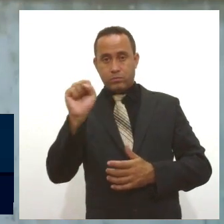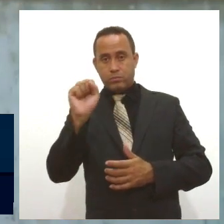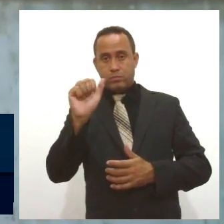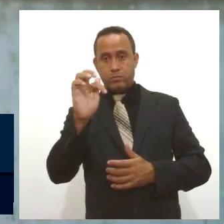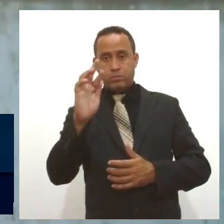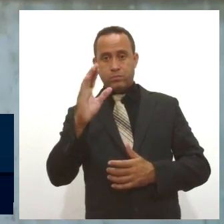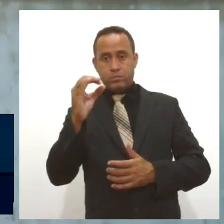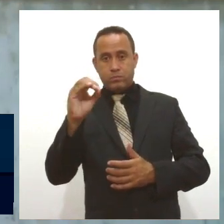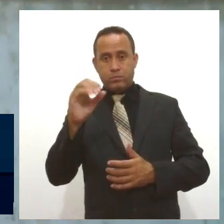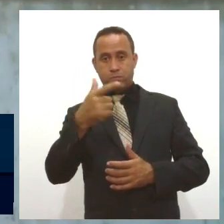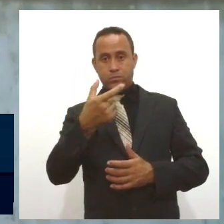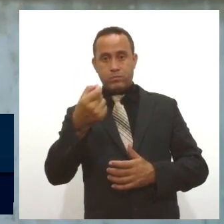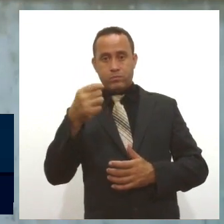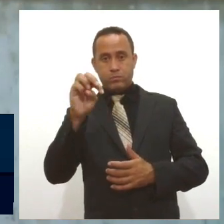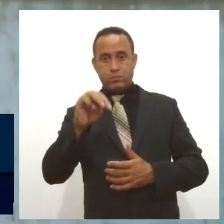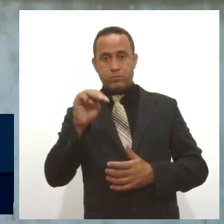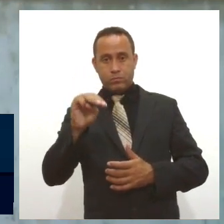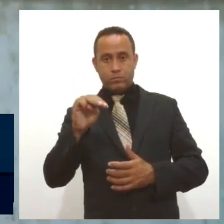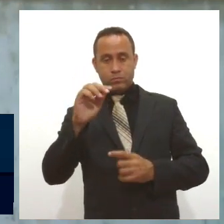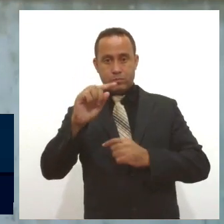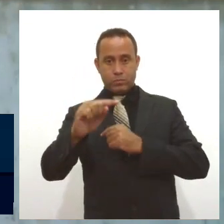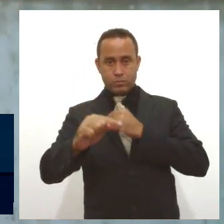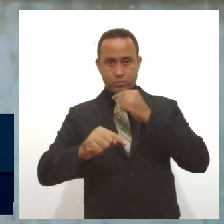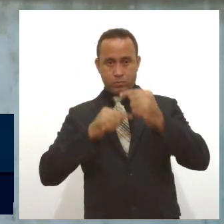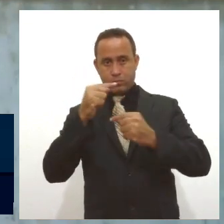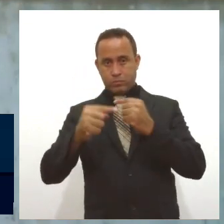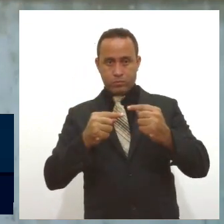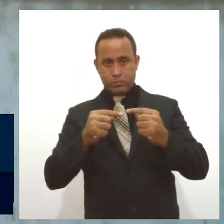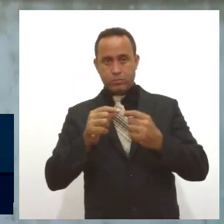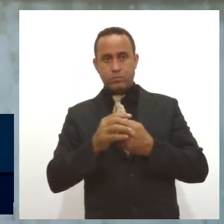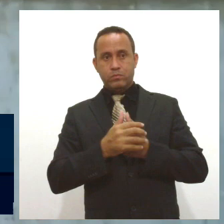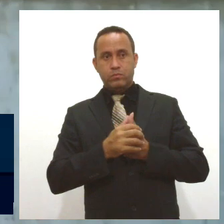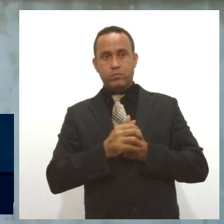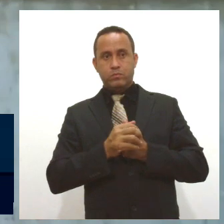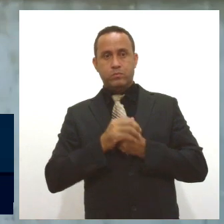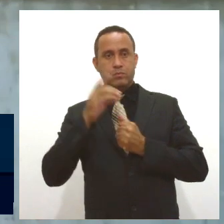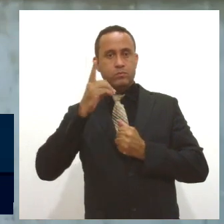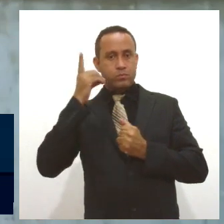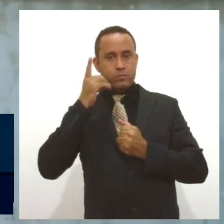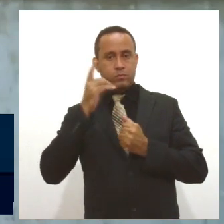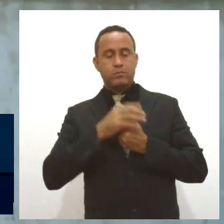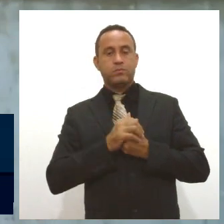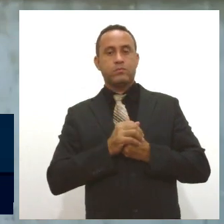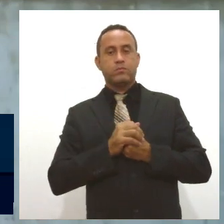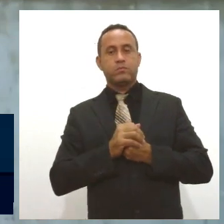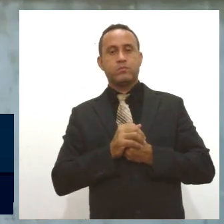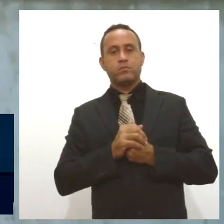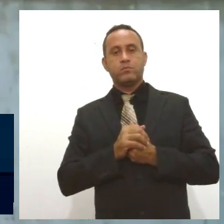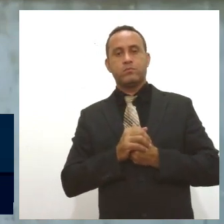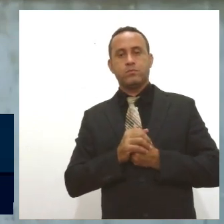Rocha, o senhor tem 20 minutos. Depois, franquearemos a palavra aos deputados.